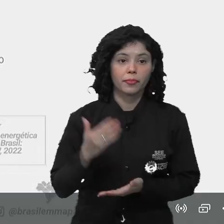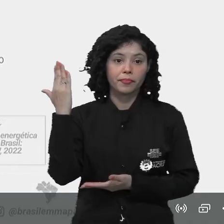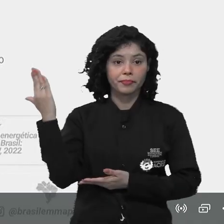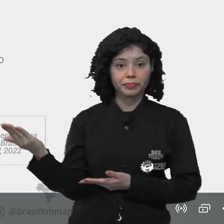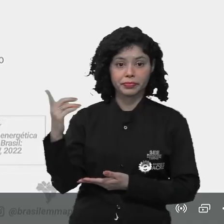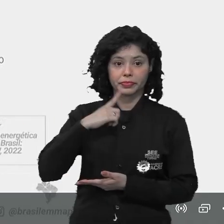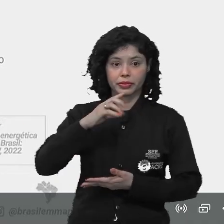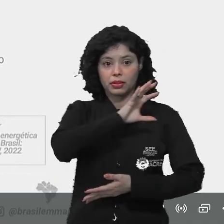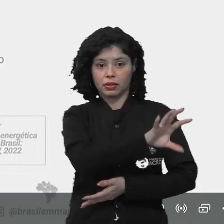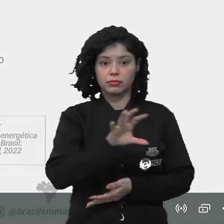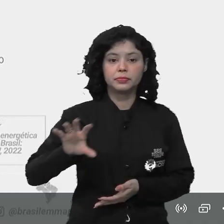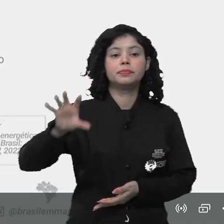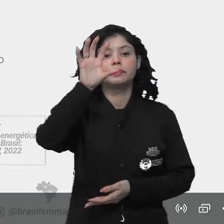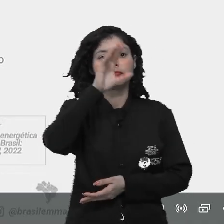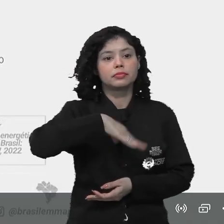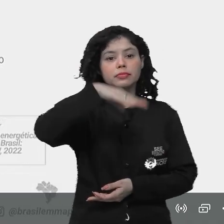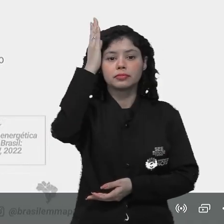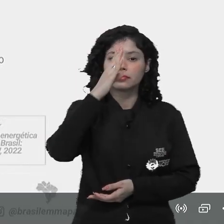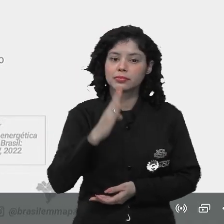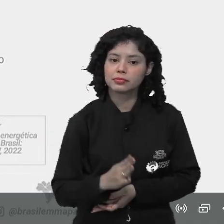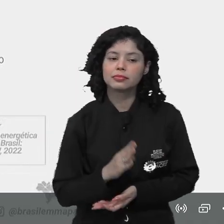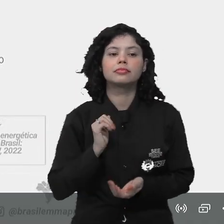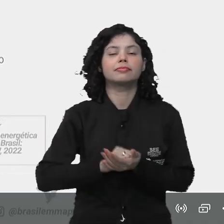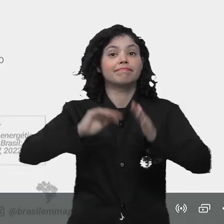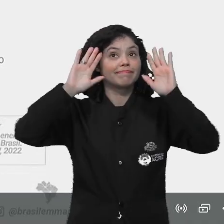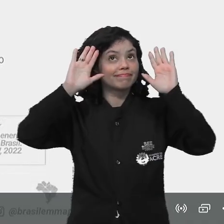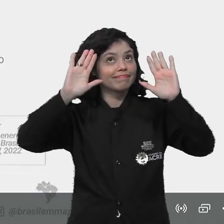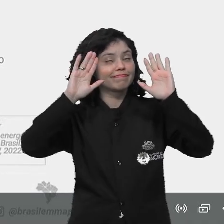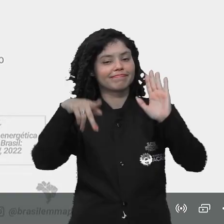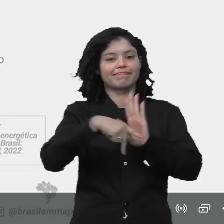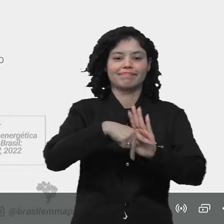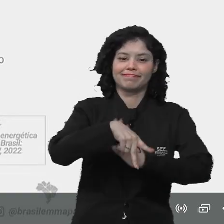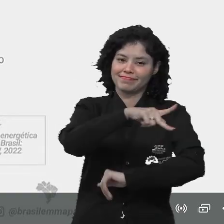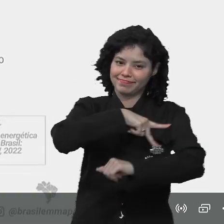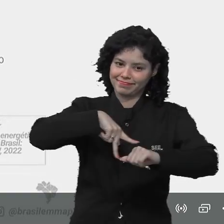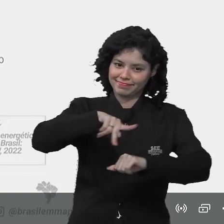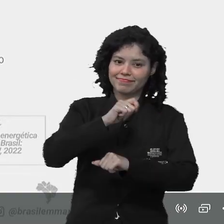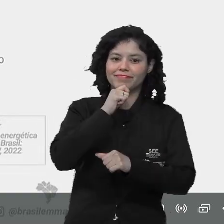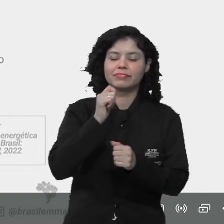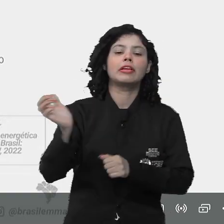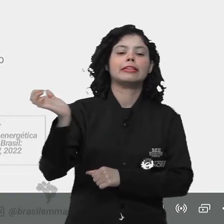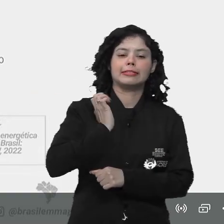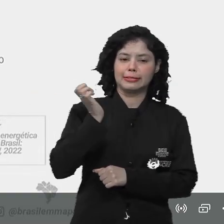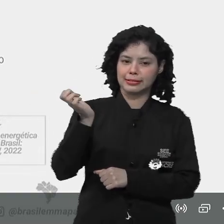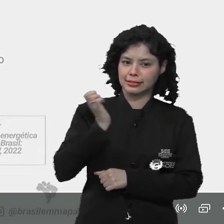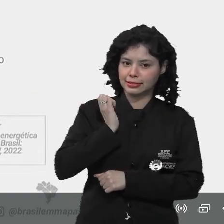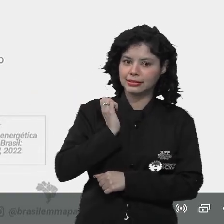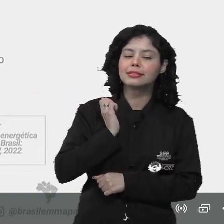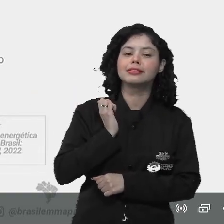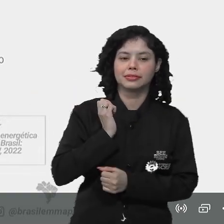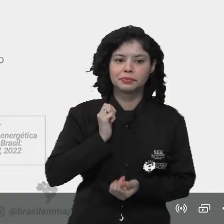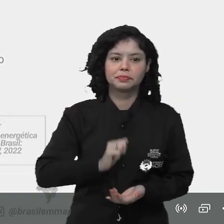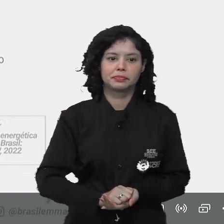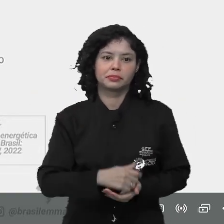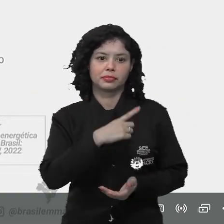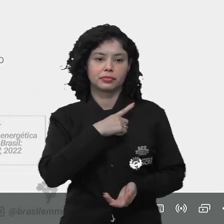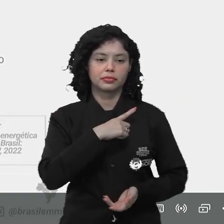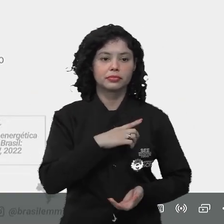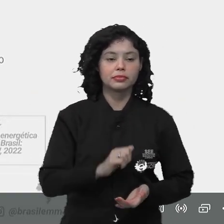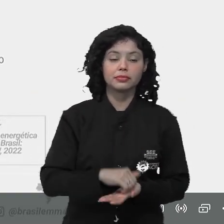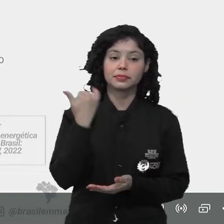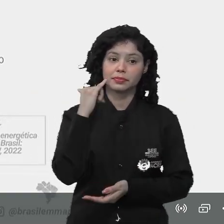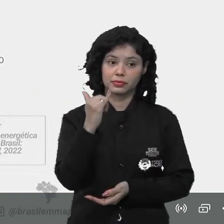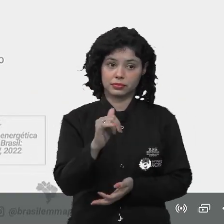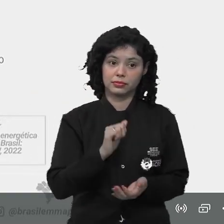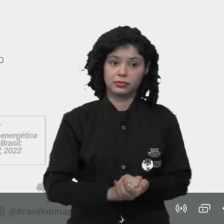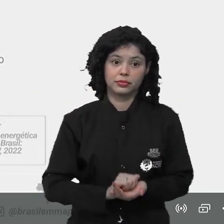aqui, ó, a gente tem um mapa do Brasil e graças a Deus, né, o Brasil é um país extremamente rico aí de fontes, né, de